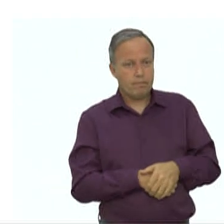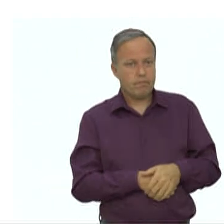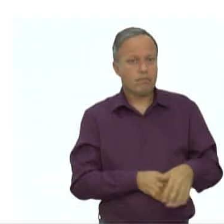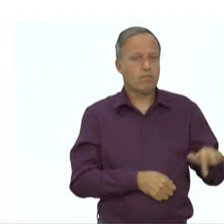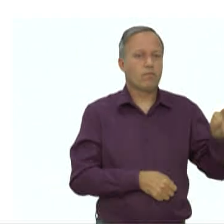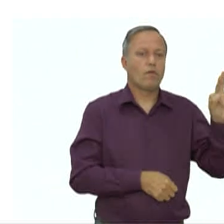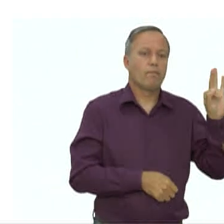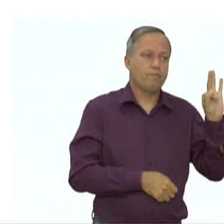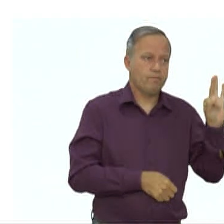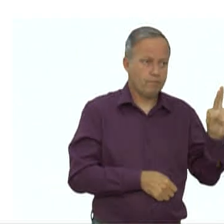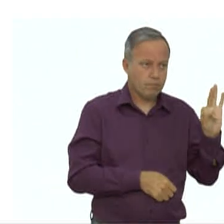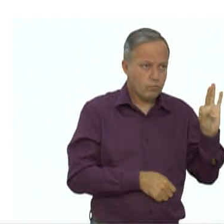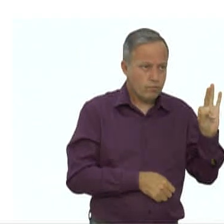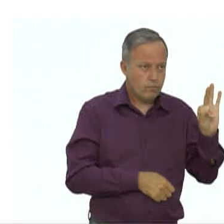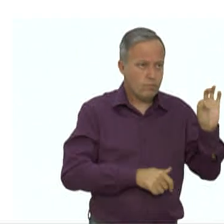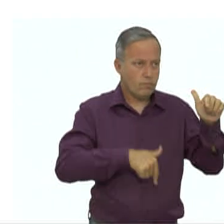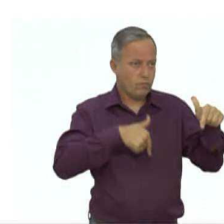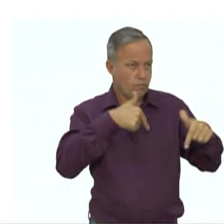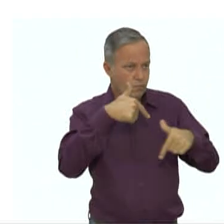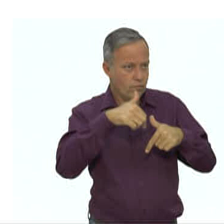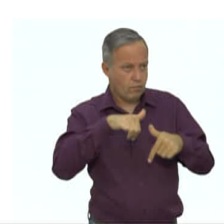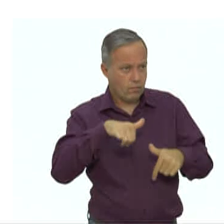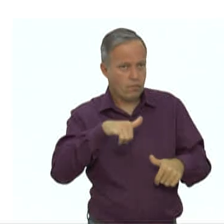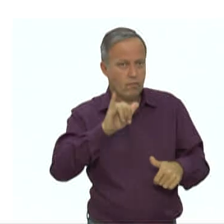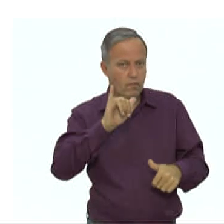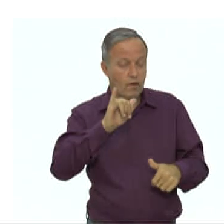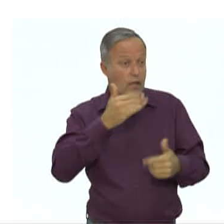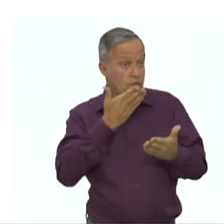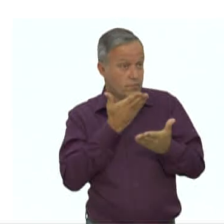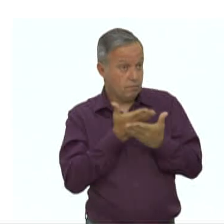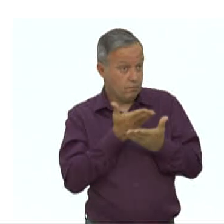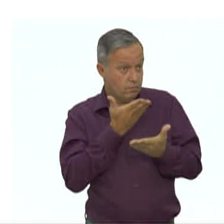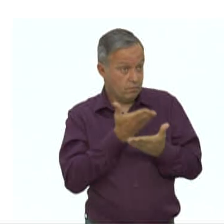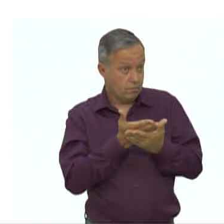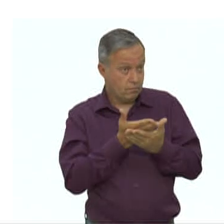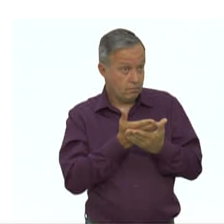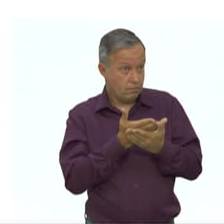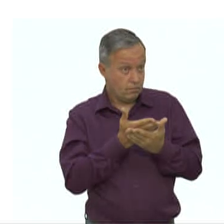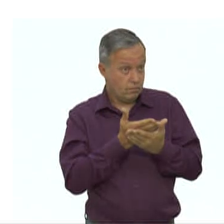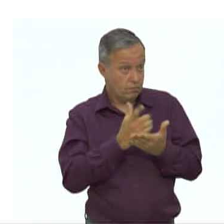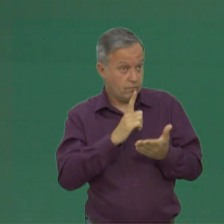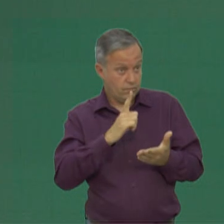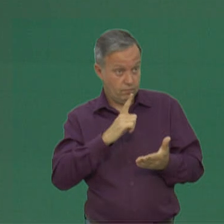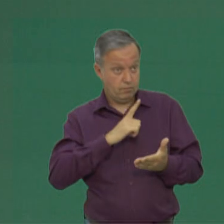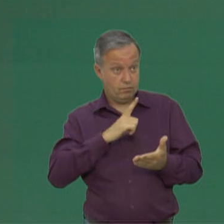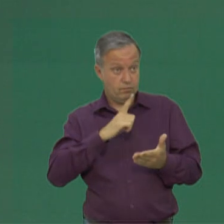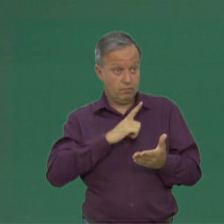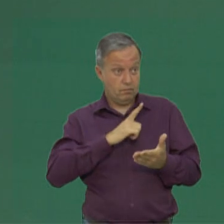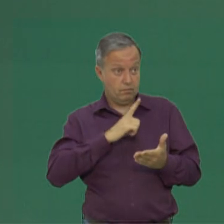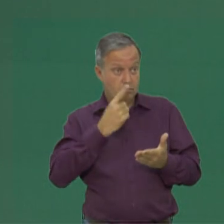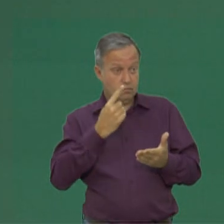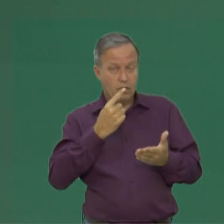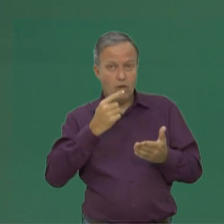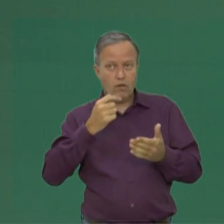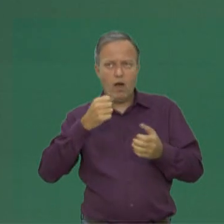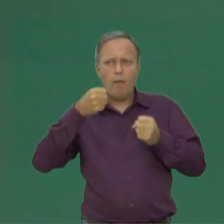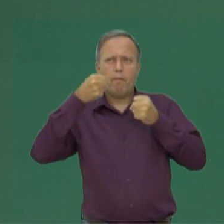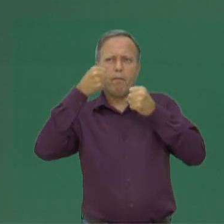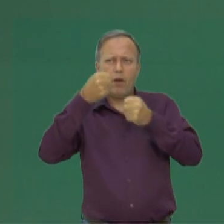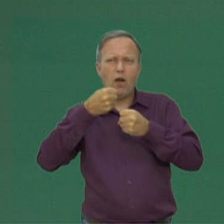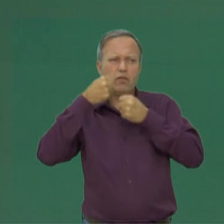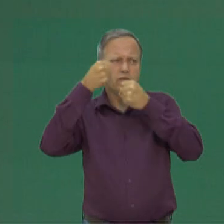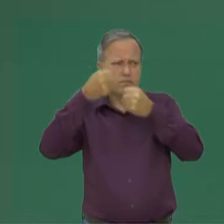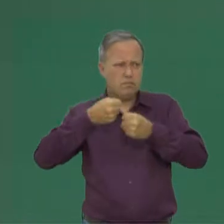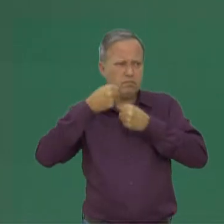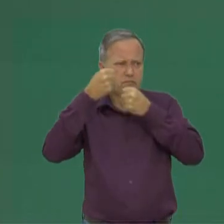última. Trabalhadores e estudantes hicieron una protesta a favor